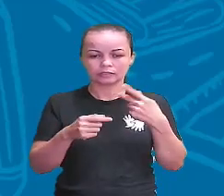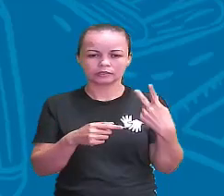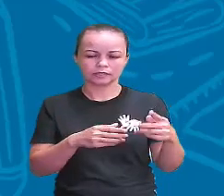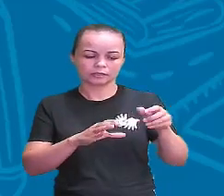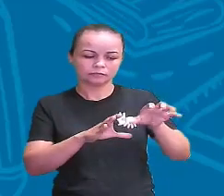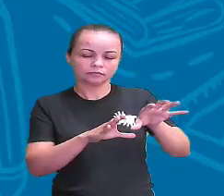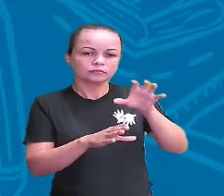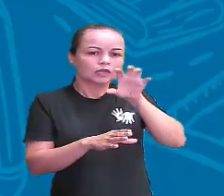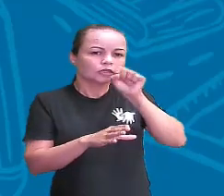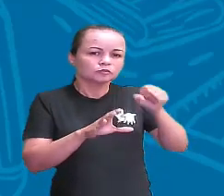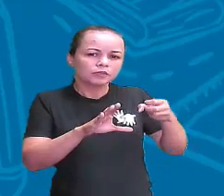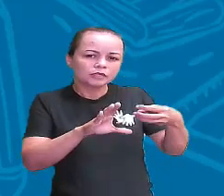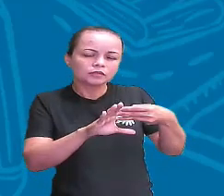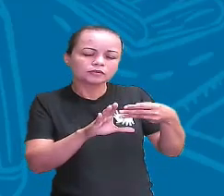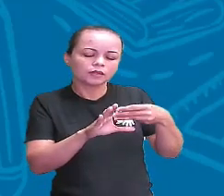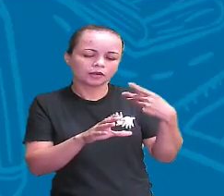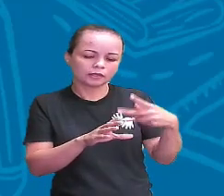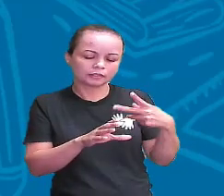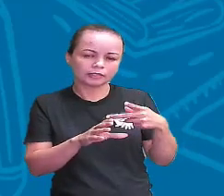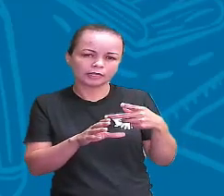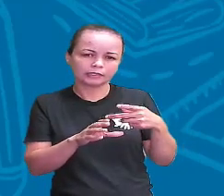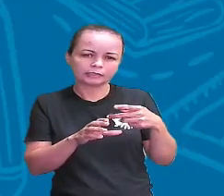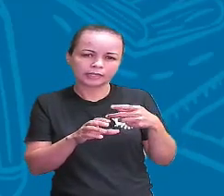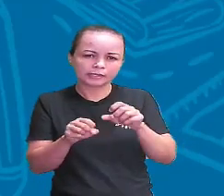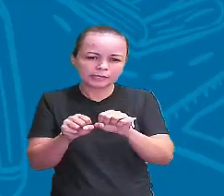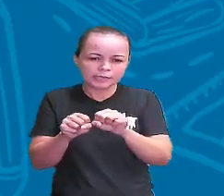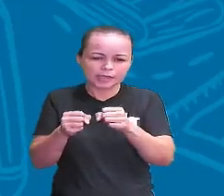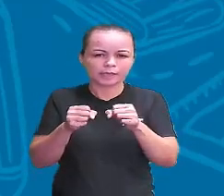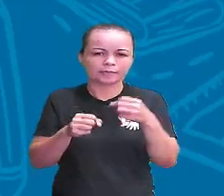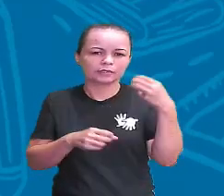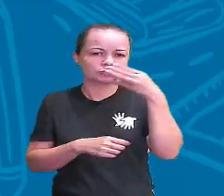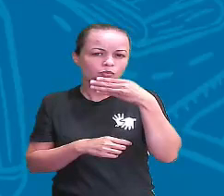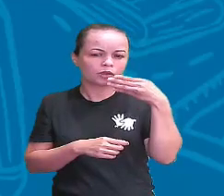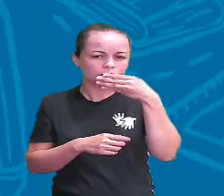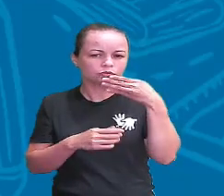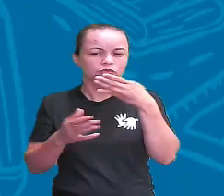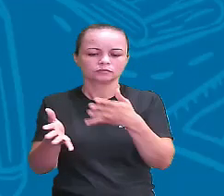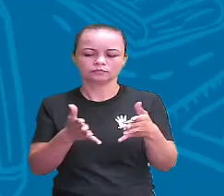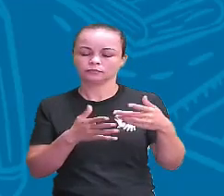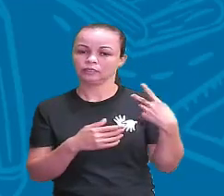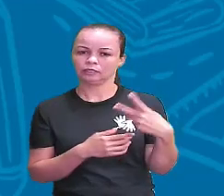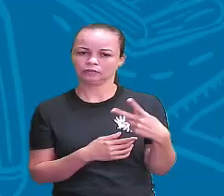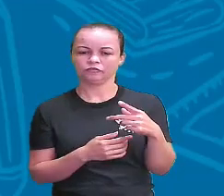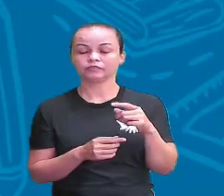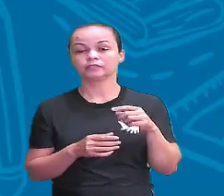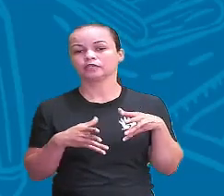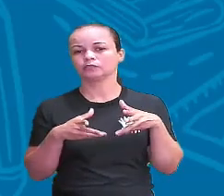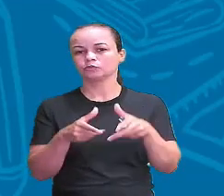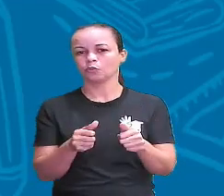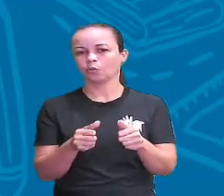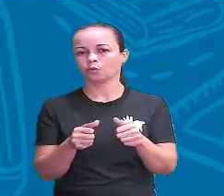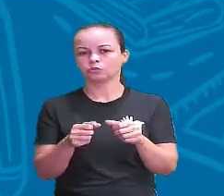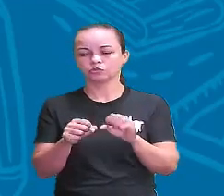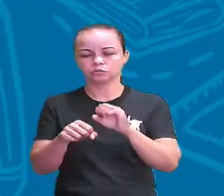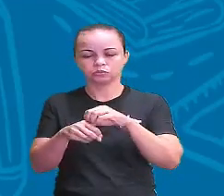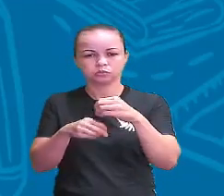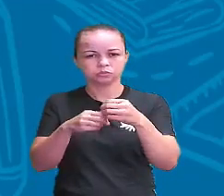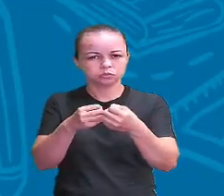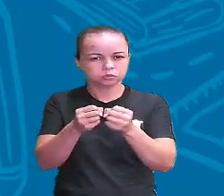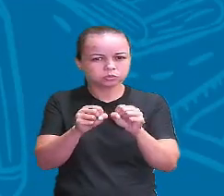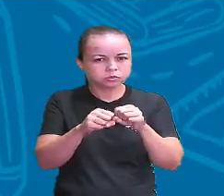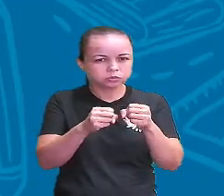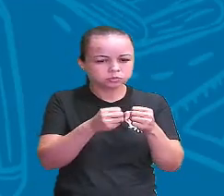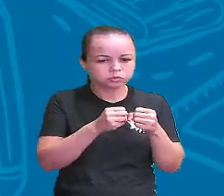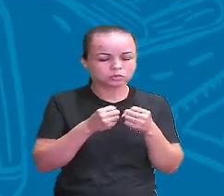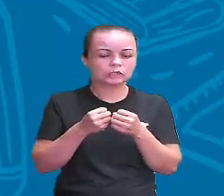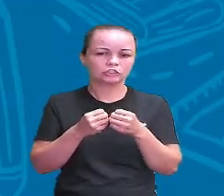quebra desse açúcar, dessa molécula de açúcar, de glicose, vai ser uma oxidação completa, vai ser todo degradado, vai gerar